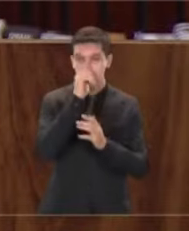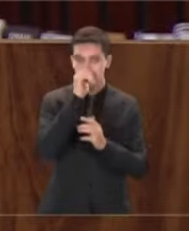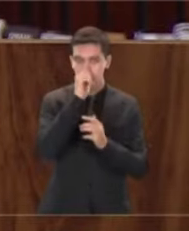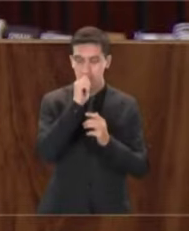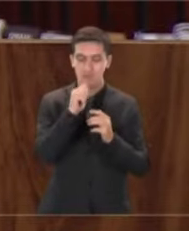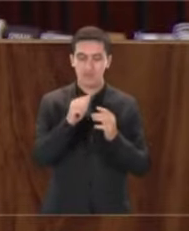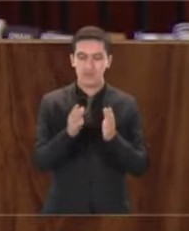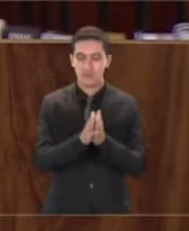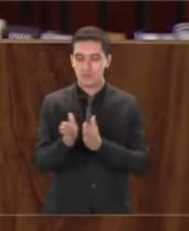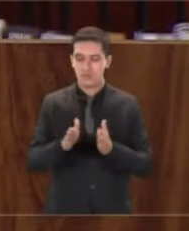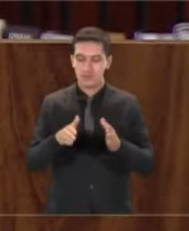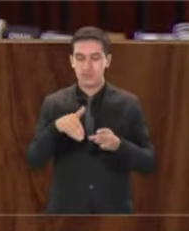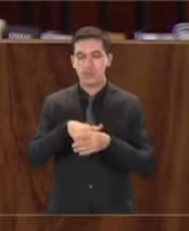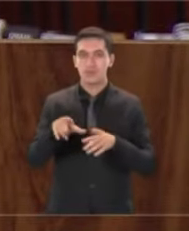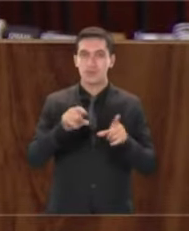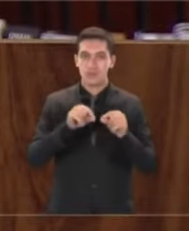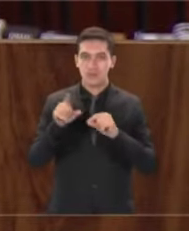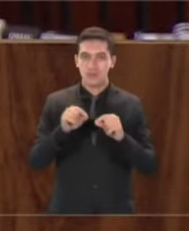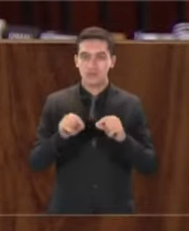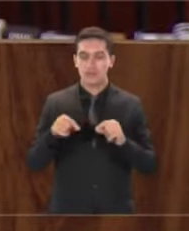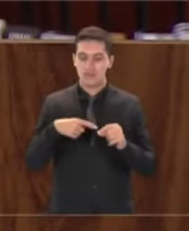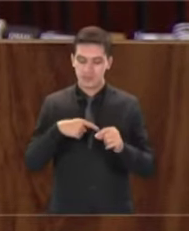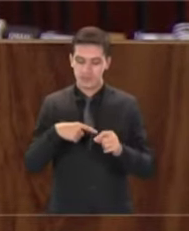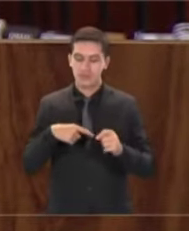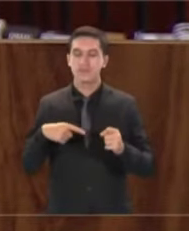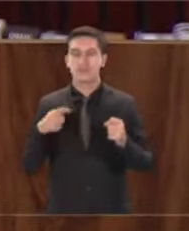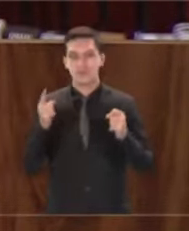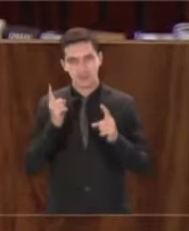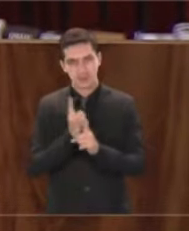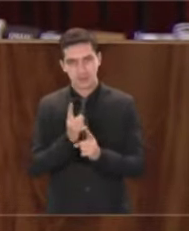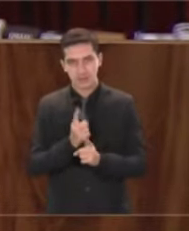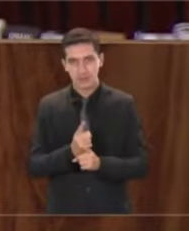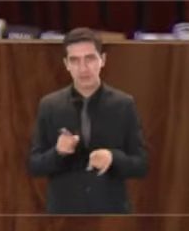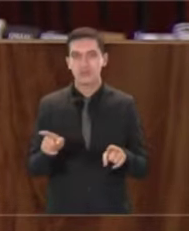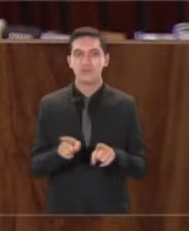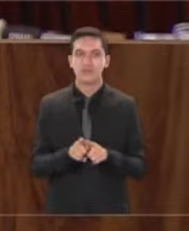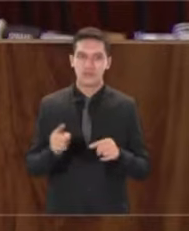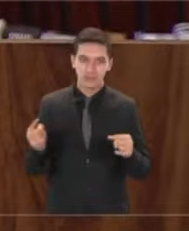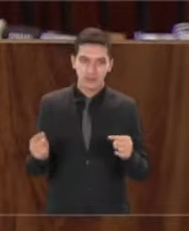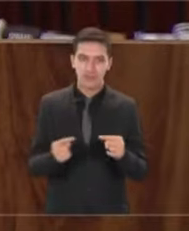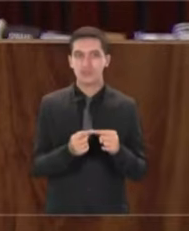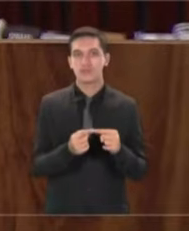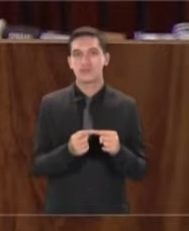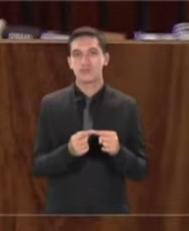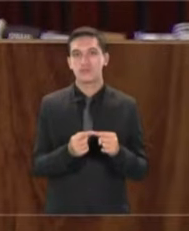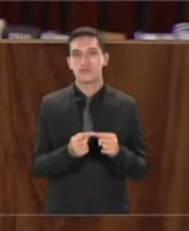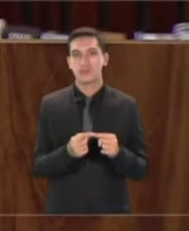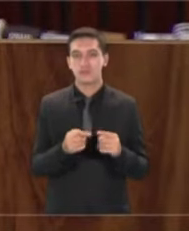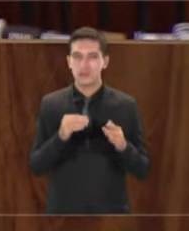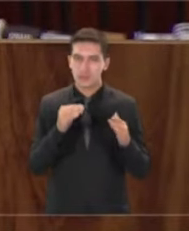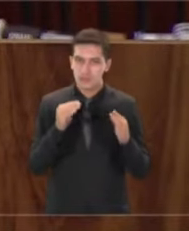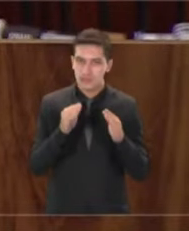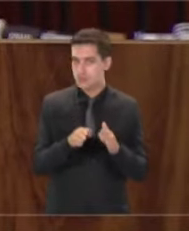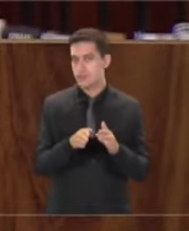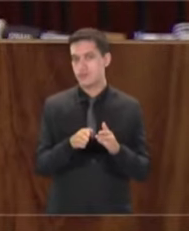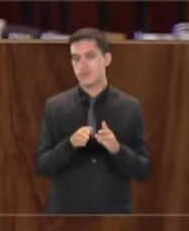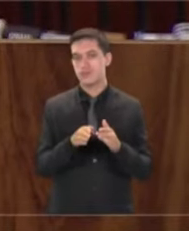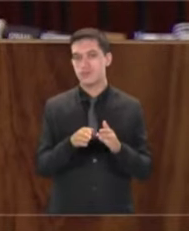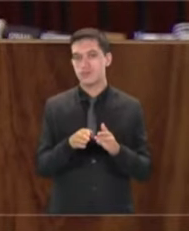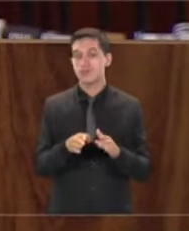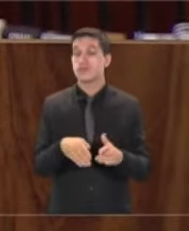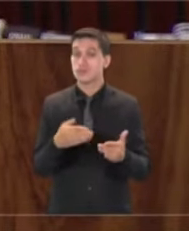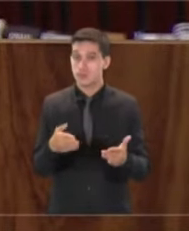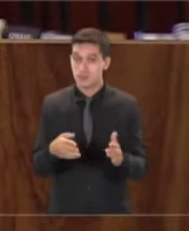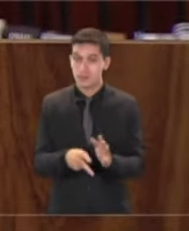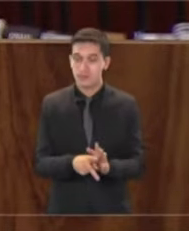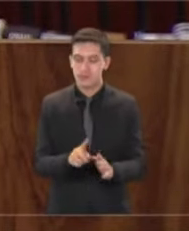eleitoral, deve ser interpretada e aplicada de modo estrito, de forma